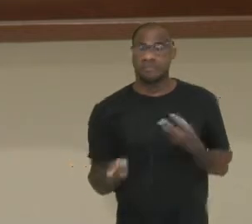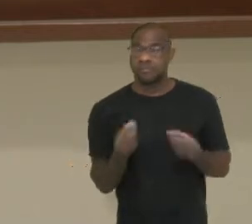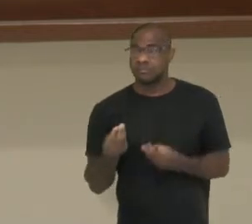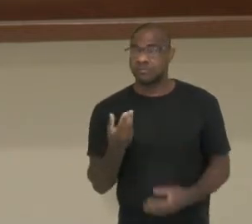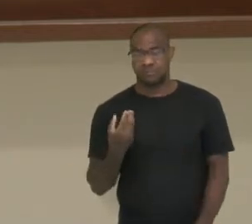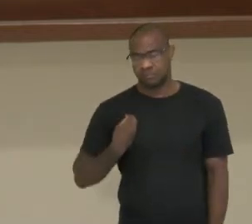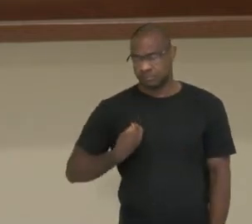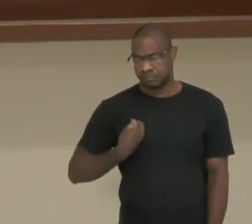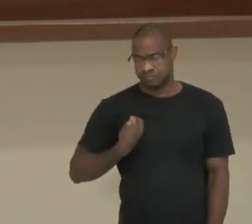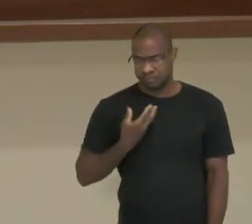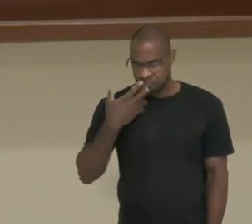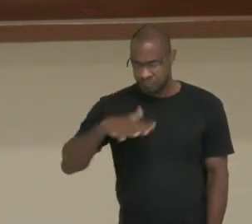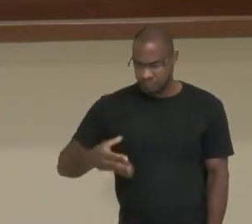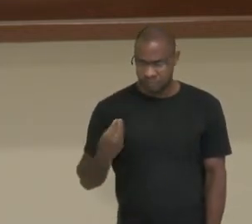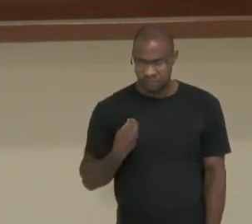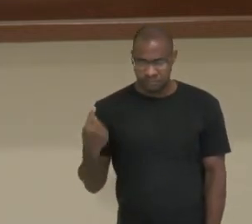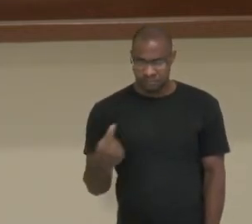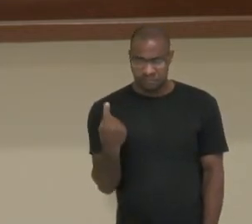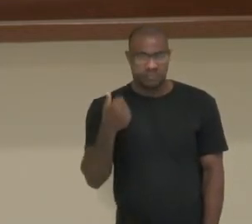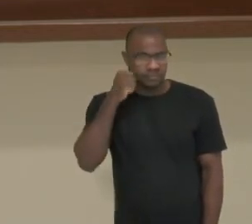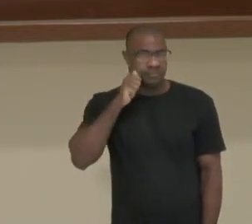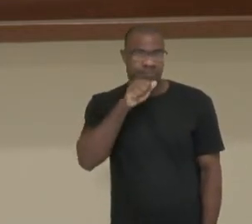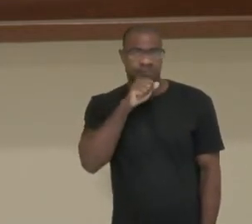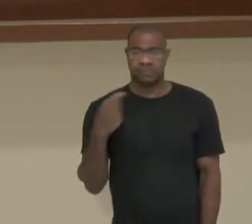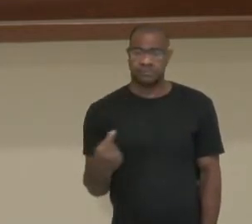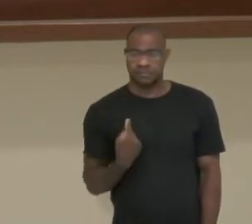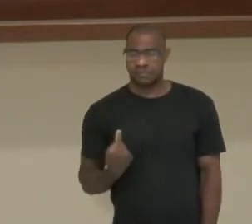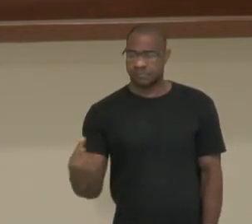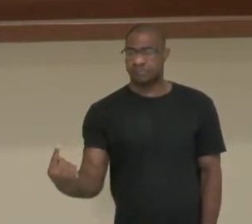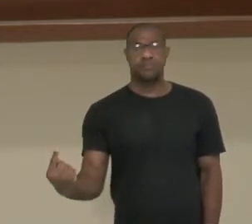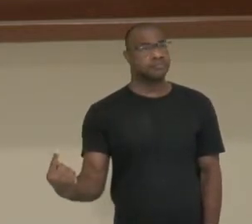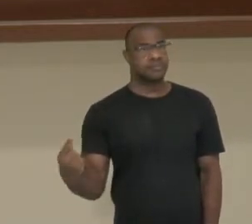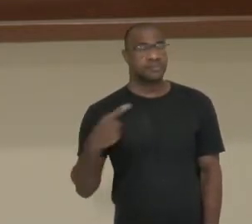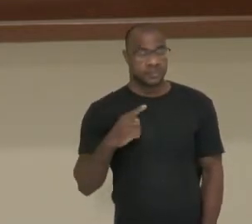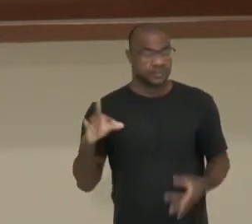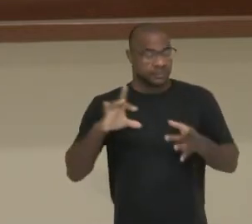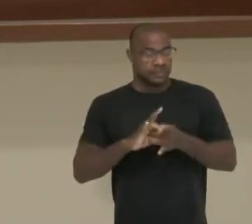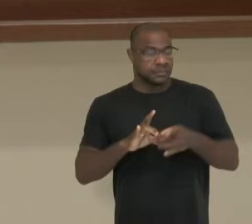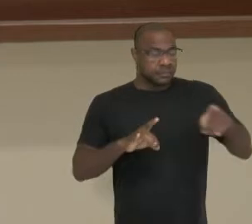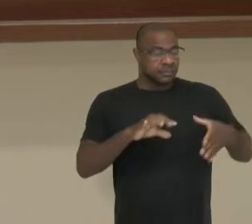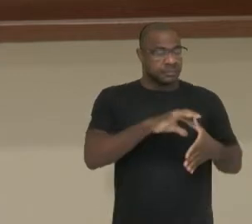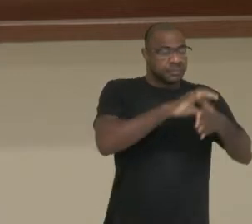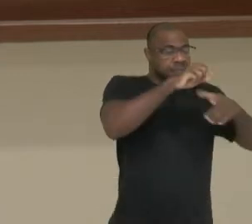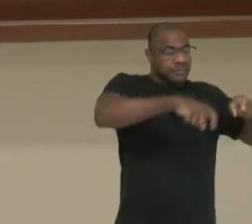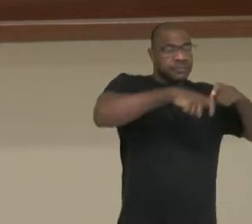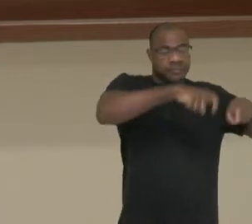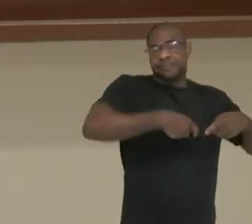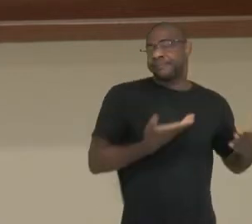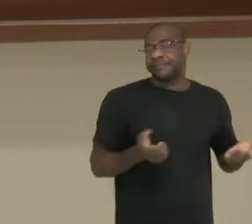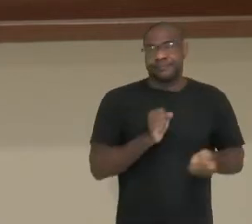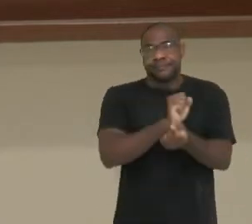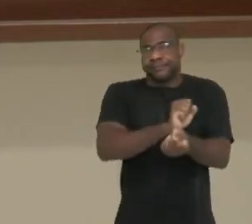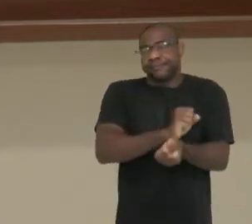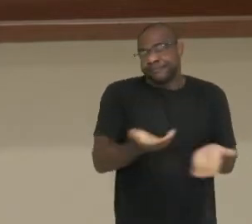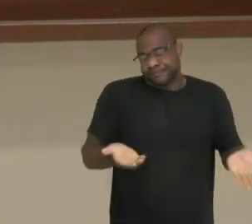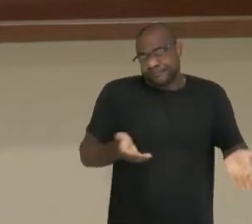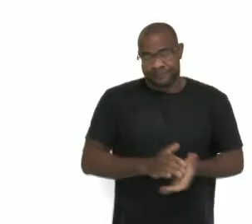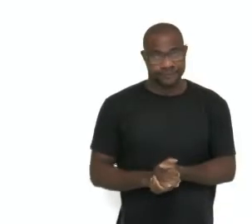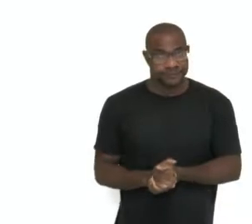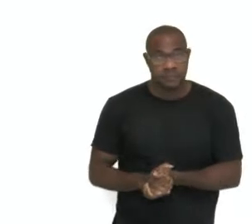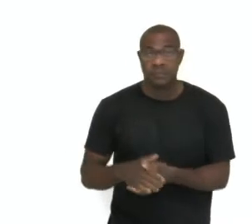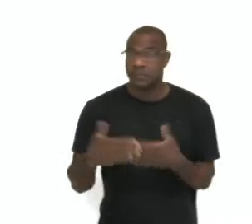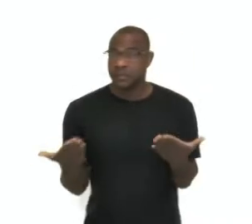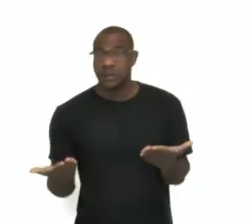criança viveria, né, sem a sua mãe, que ainda estava ligada àquele dono, né, de escravos. Ou